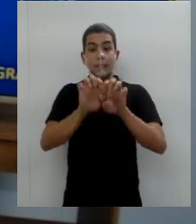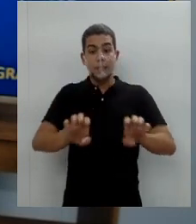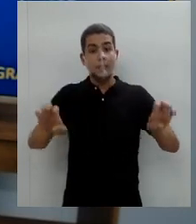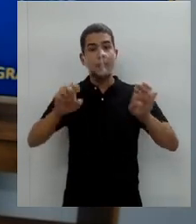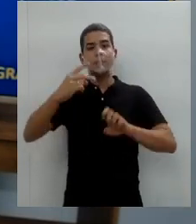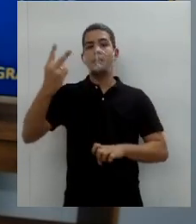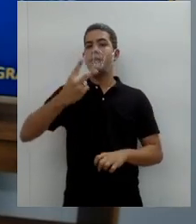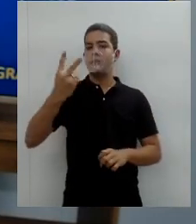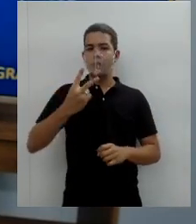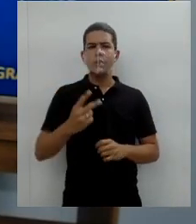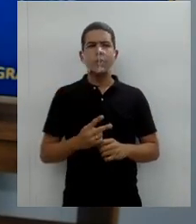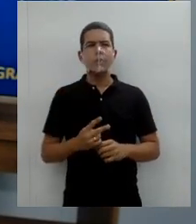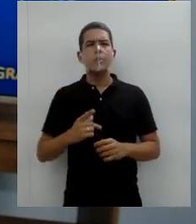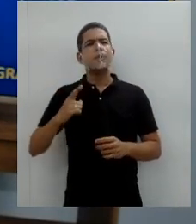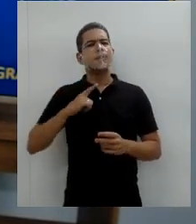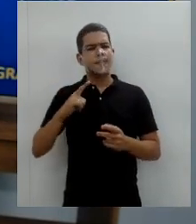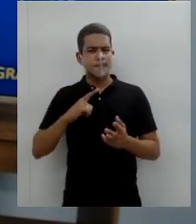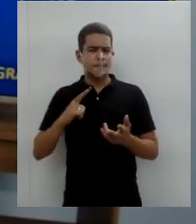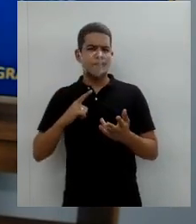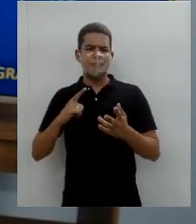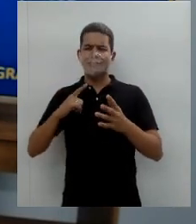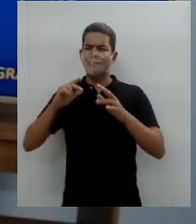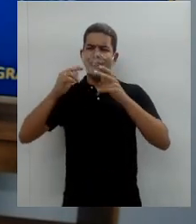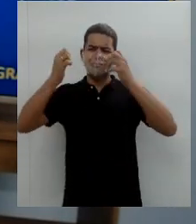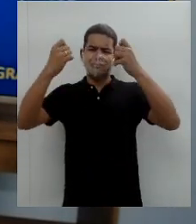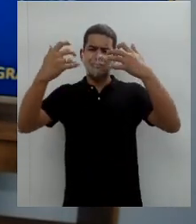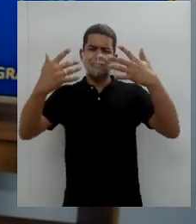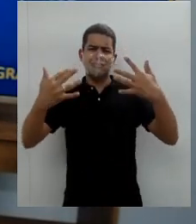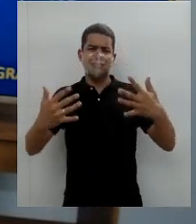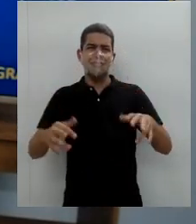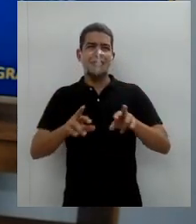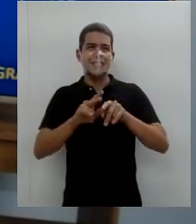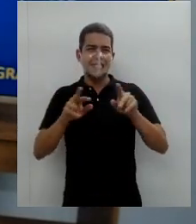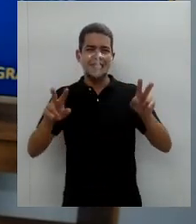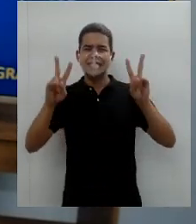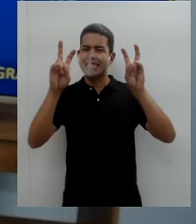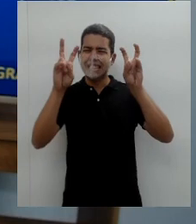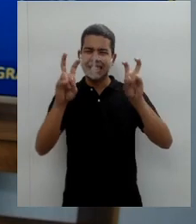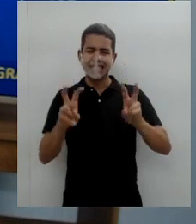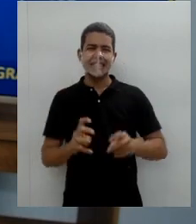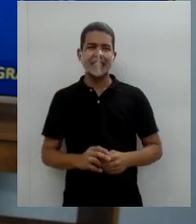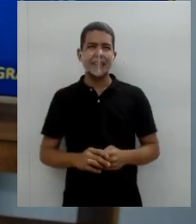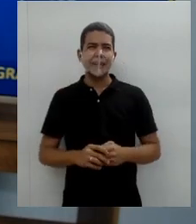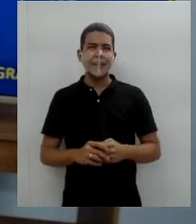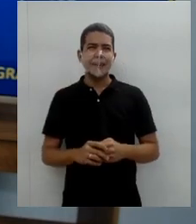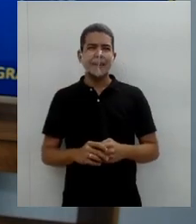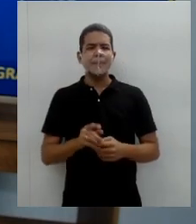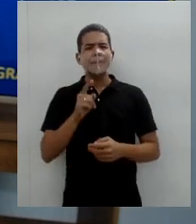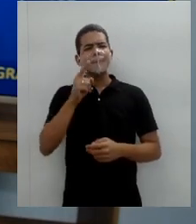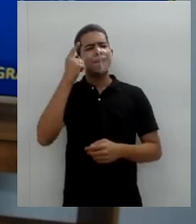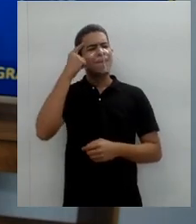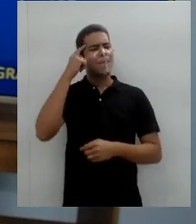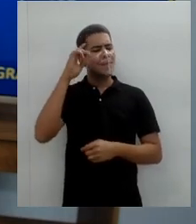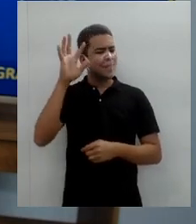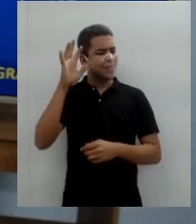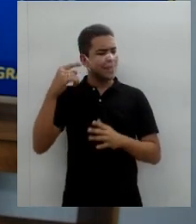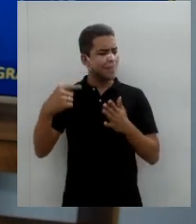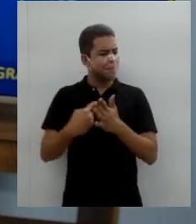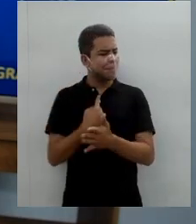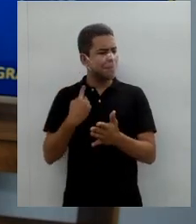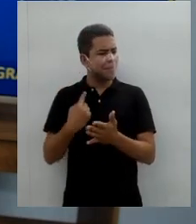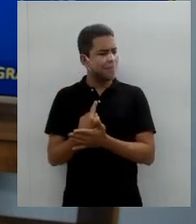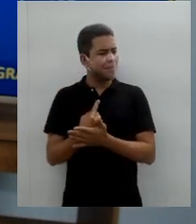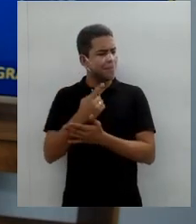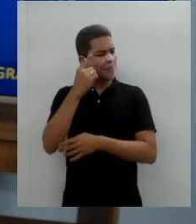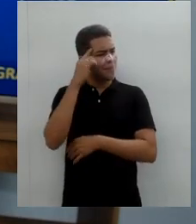que de todas as formas possíveis a gente tratou aqui desse tema com você. E você ficou se perguntando para que